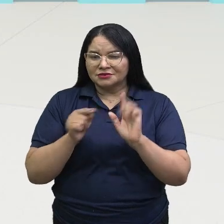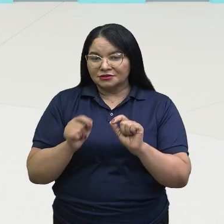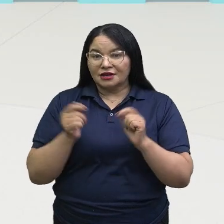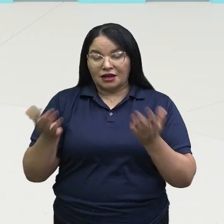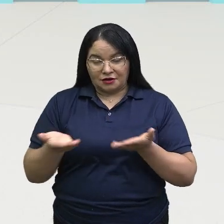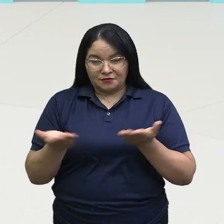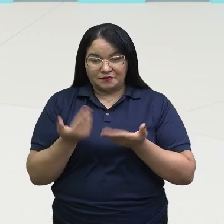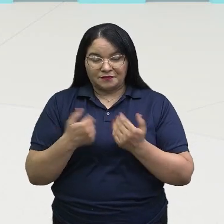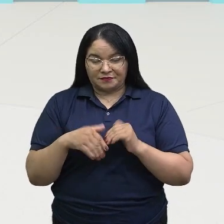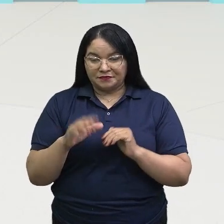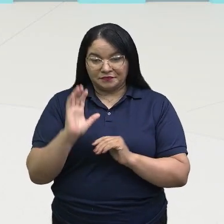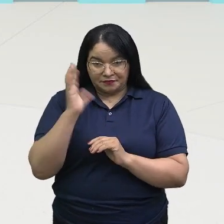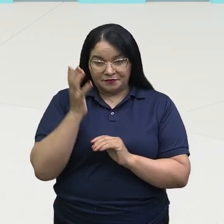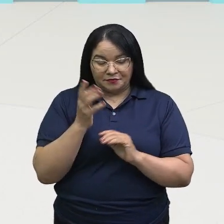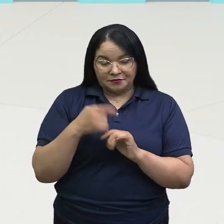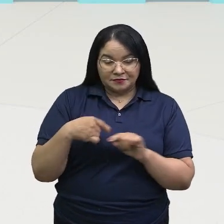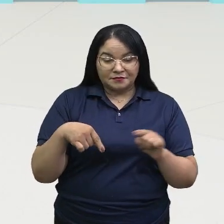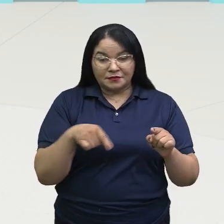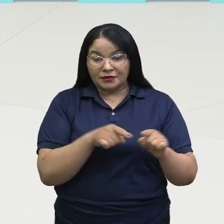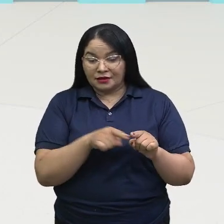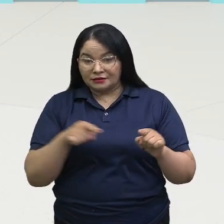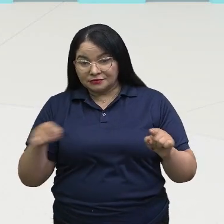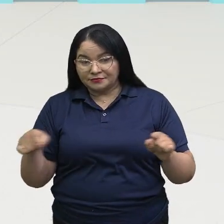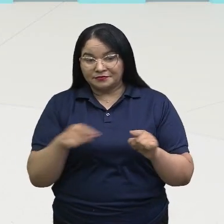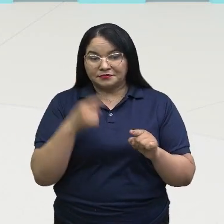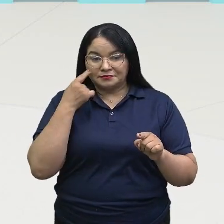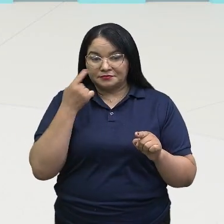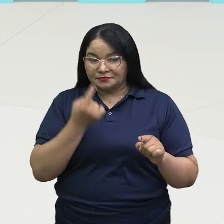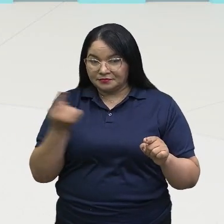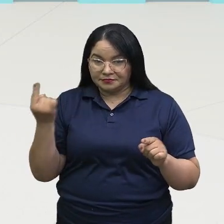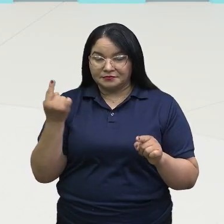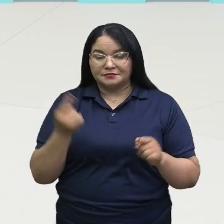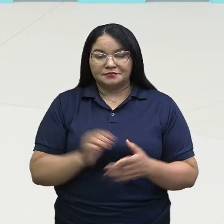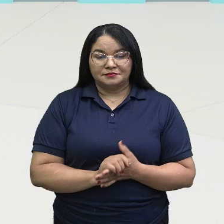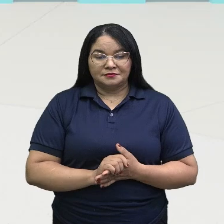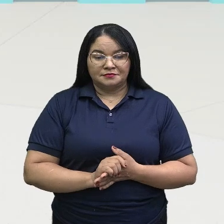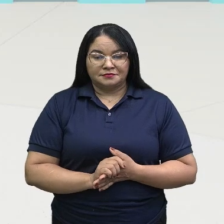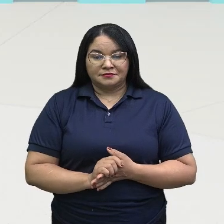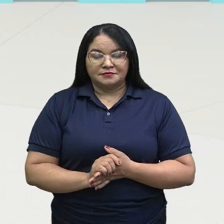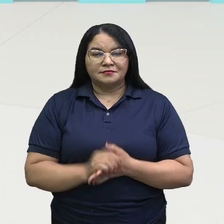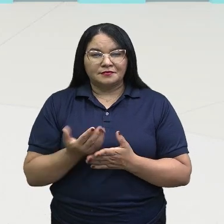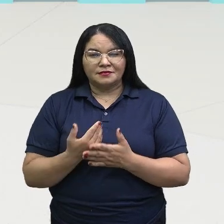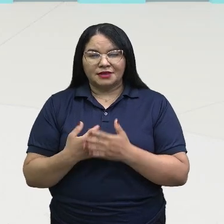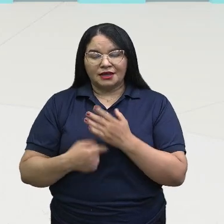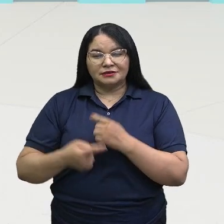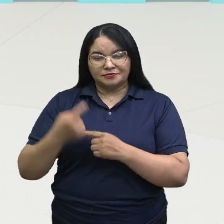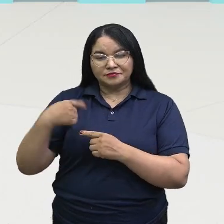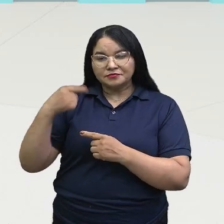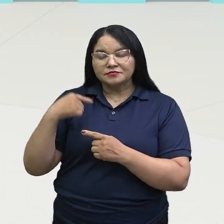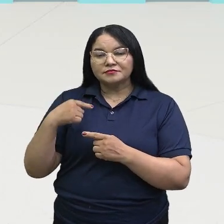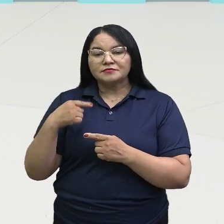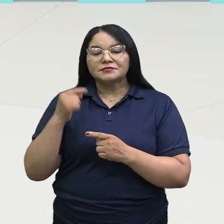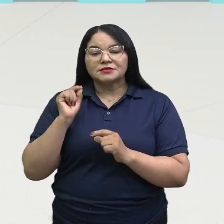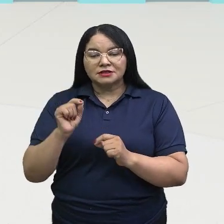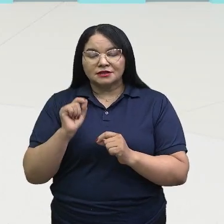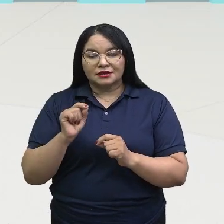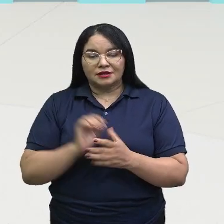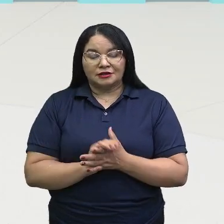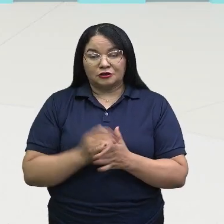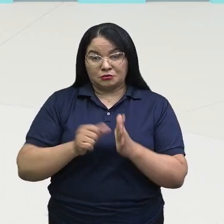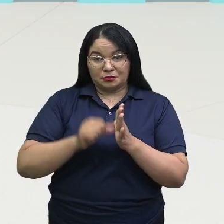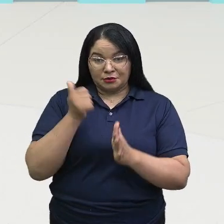aqui agora, e vocês vão acompanhar comigo as escolas literárias. Então, se a gente voltar ao tempo, nós temos a primeira